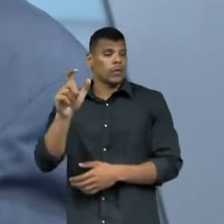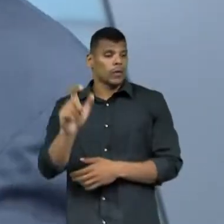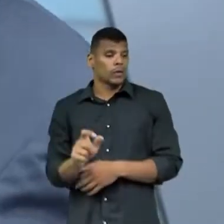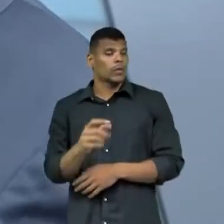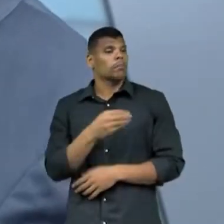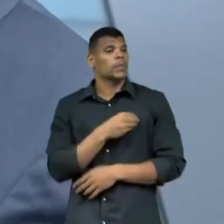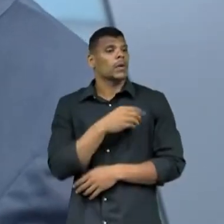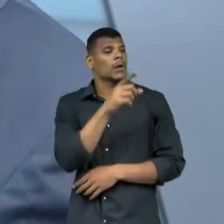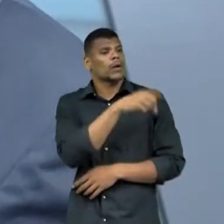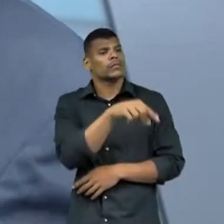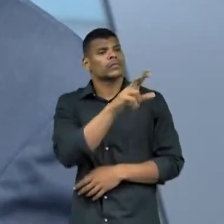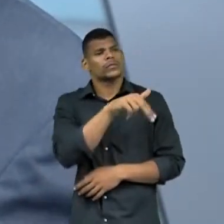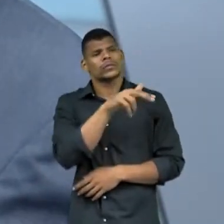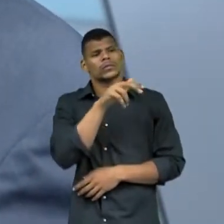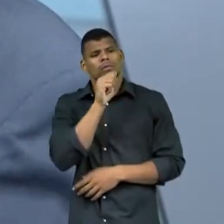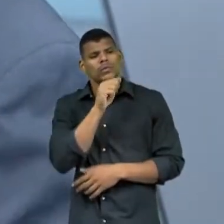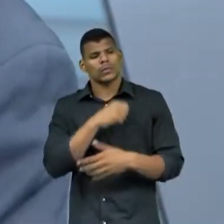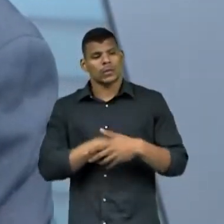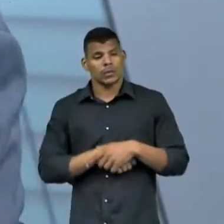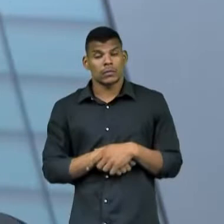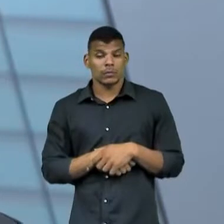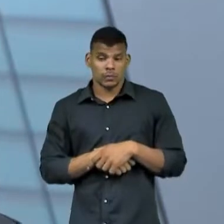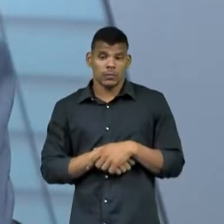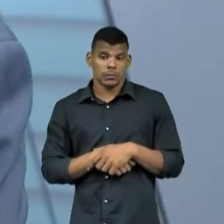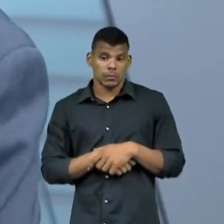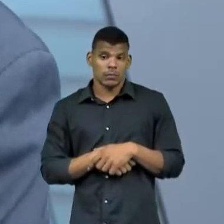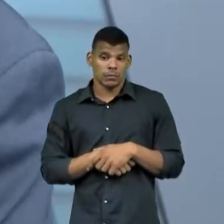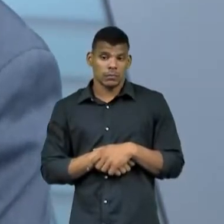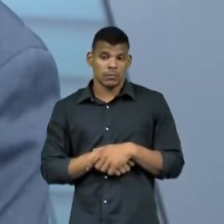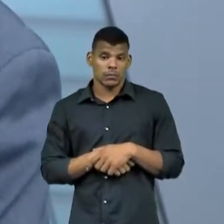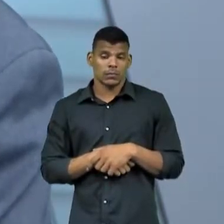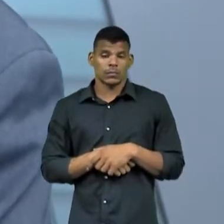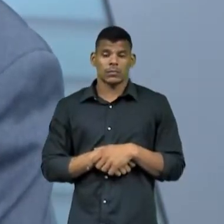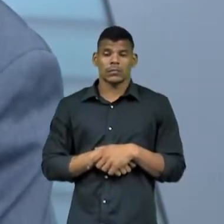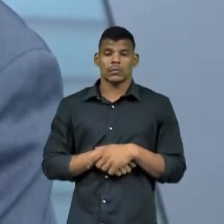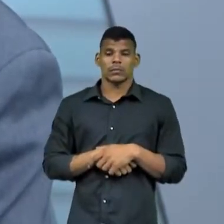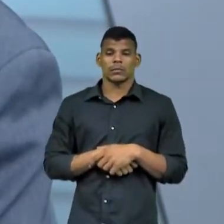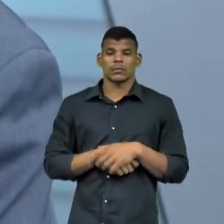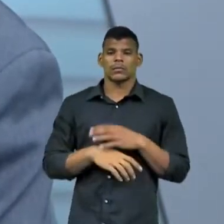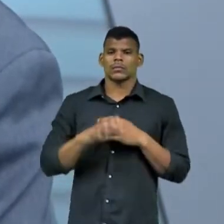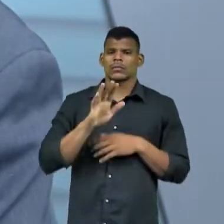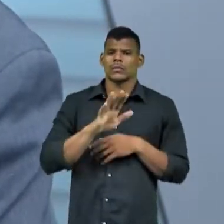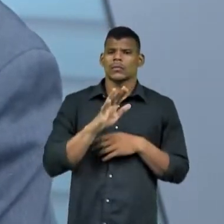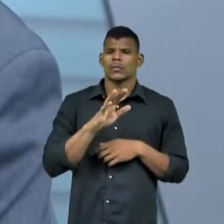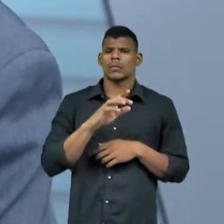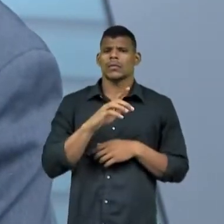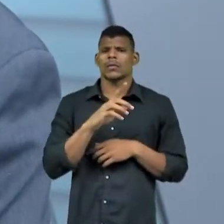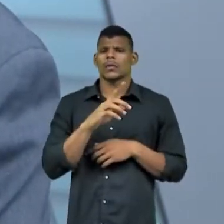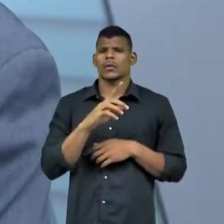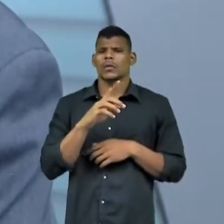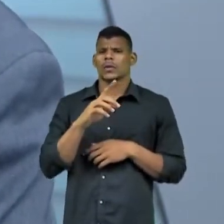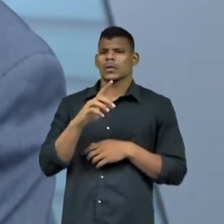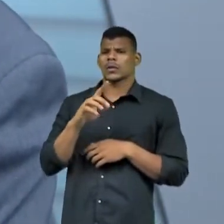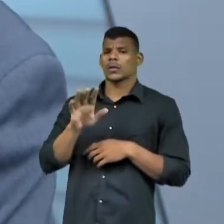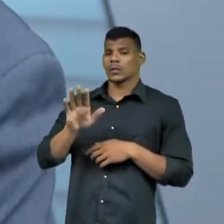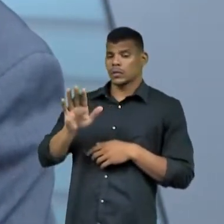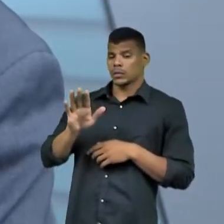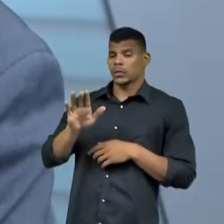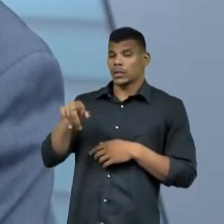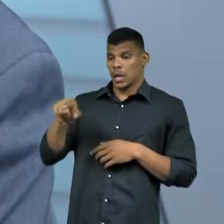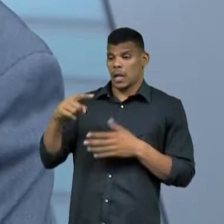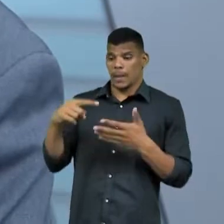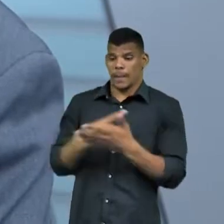pecou isso n é e chega para ela e diz assim aí ela diz mas o senhor não me condenou eu digo ele ele